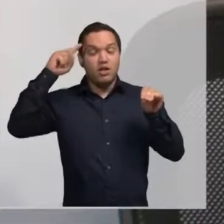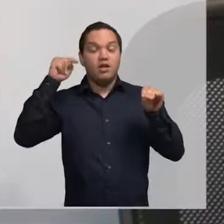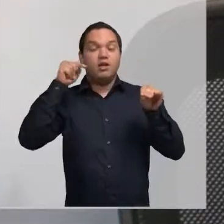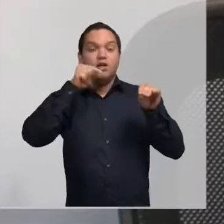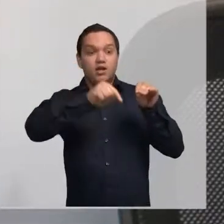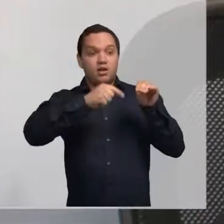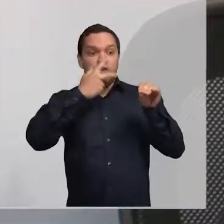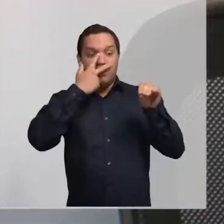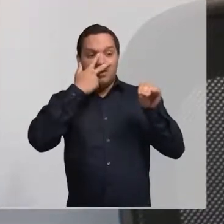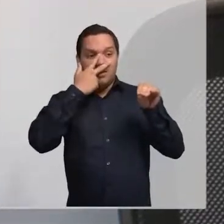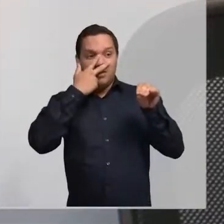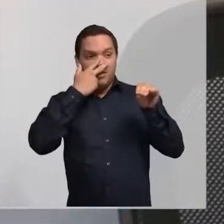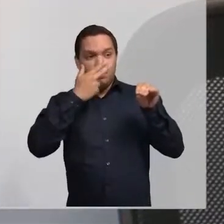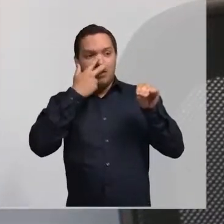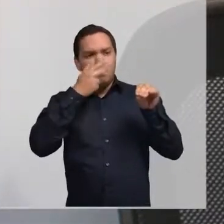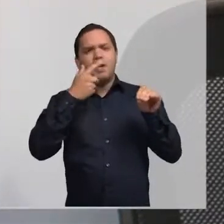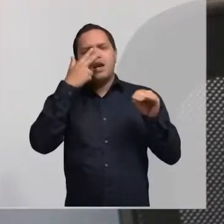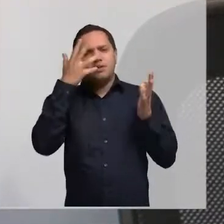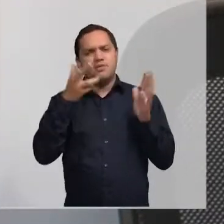tenta jogar de acordo com as regras.